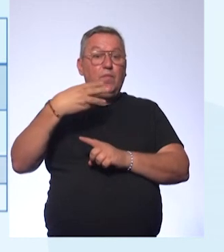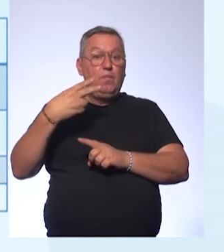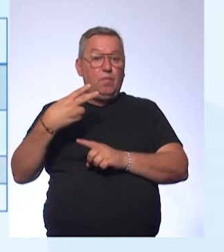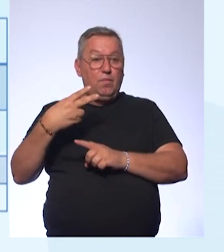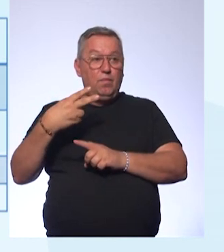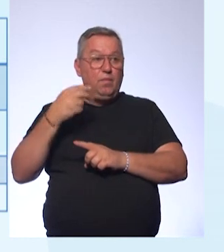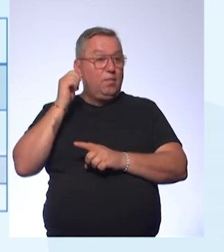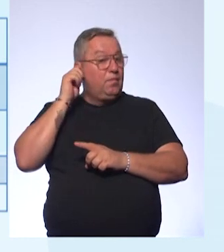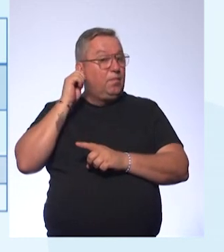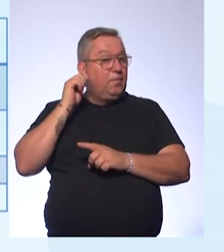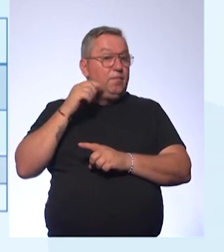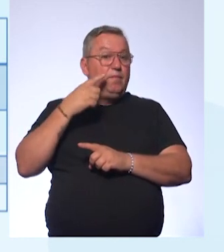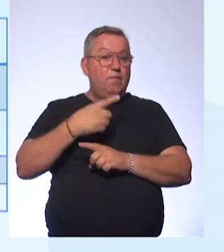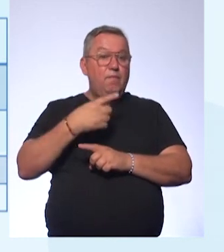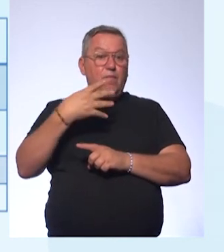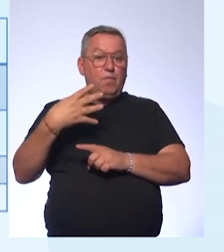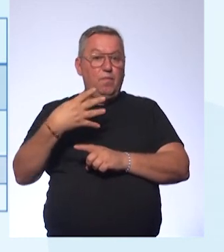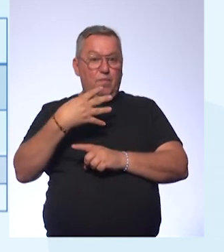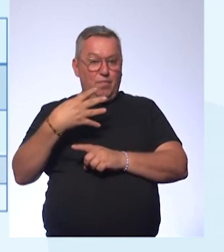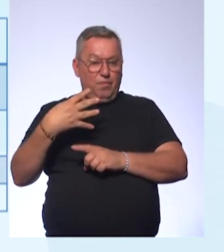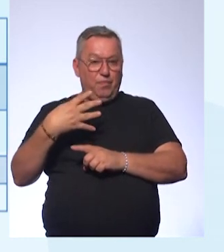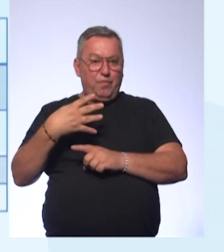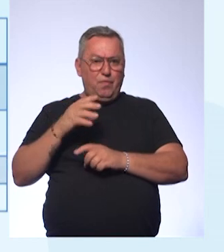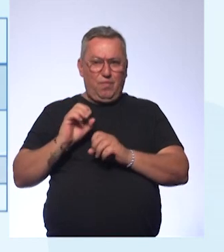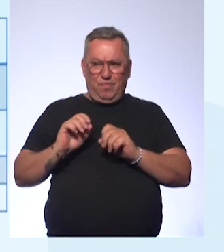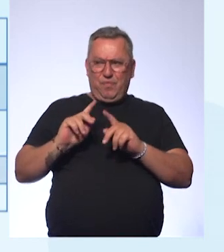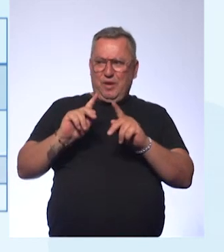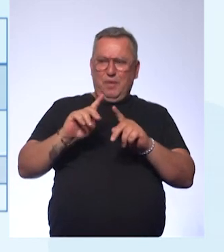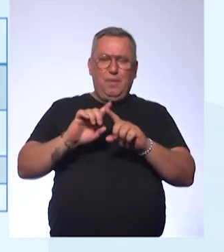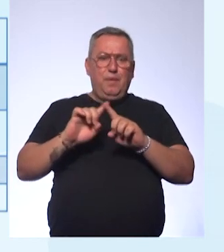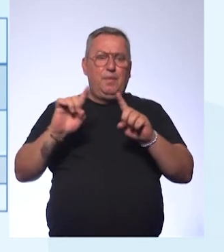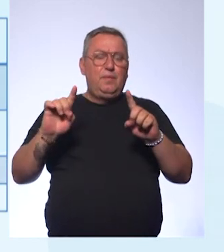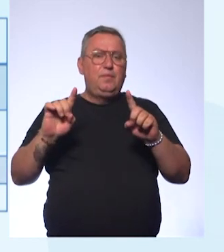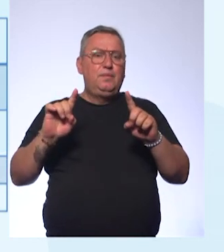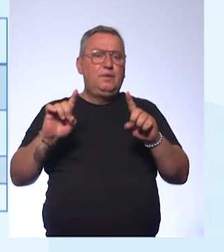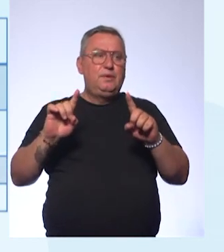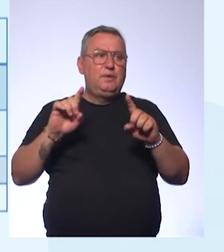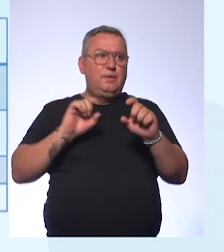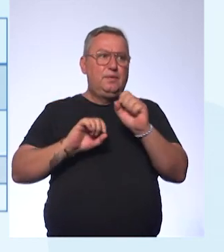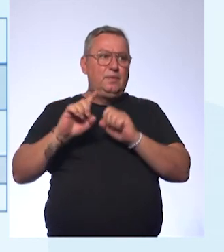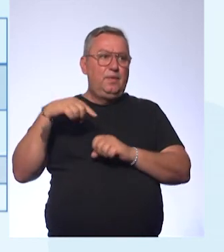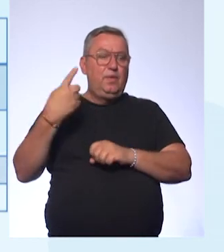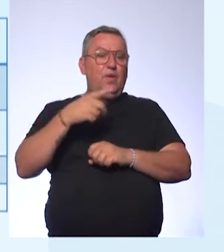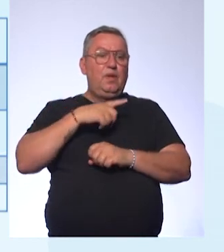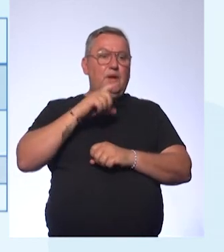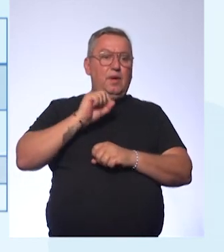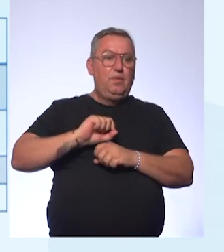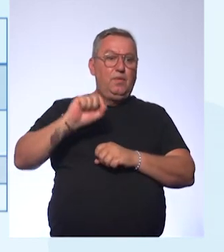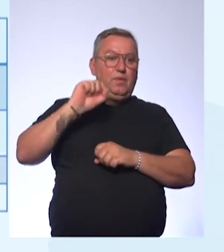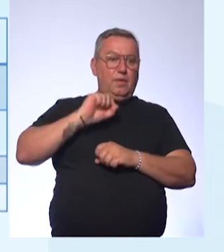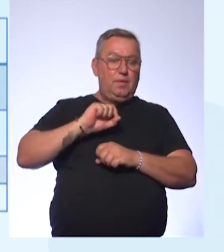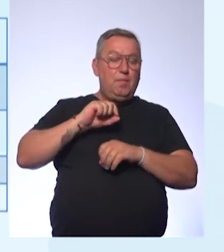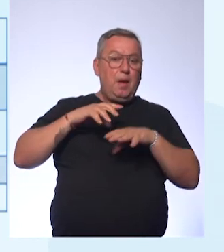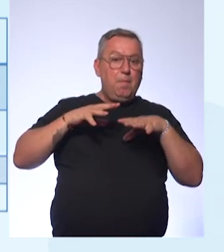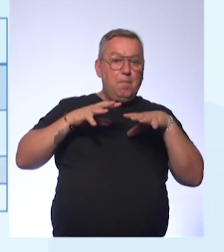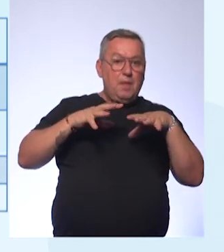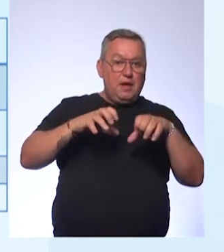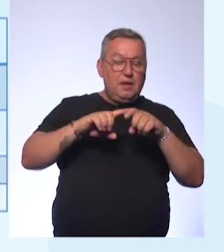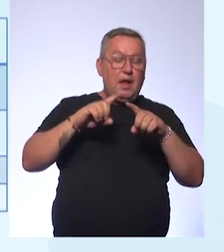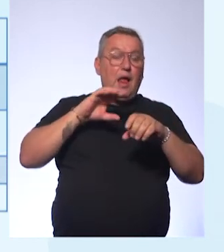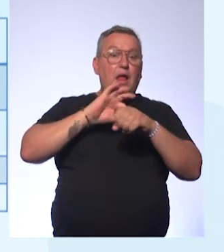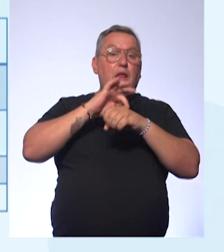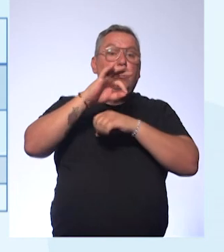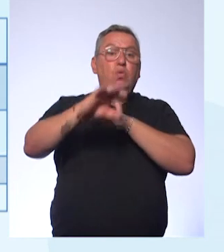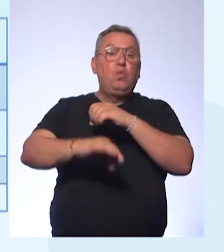é igual a 144, ok? Portanto, aqui nós temos unidade de massa atômica.